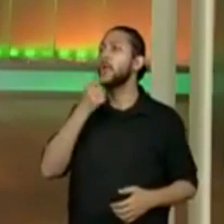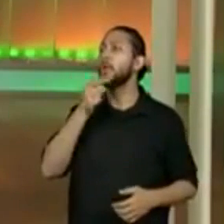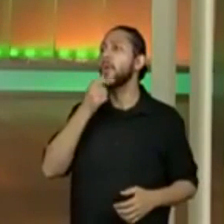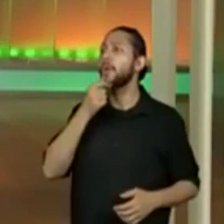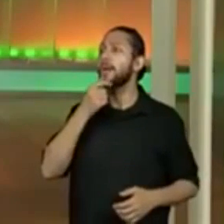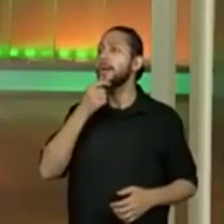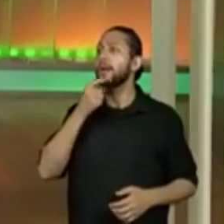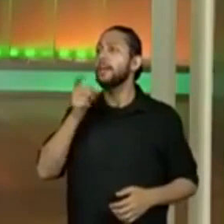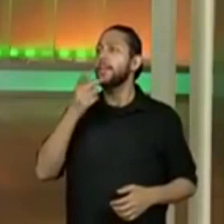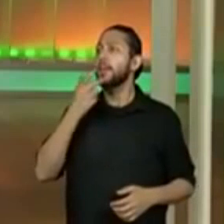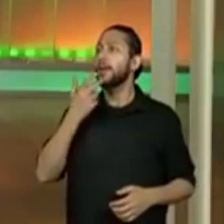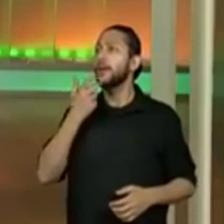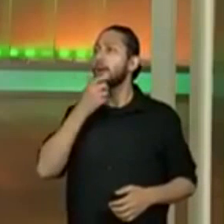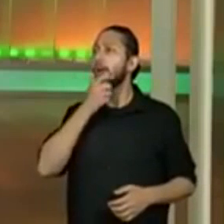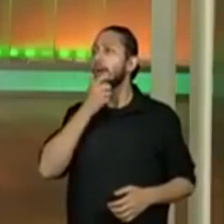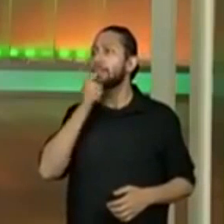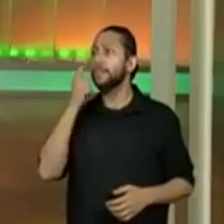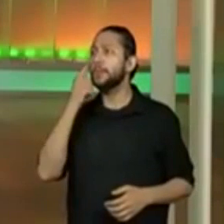vocês lembram? E aí?